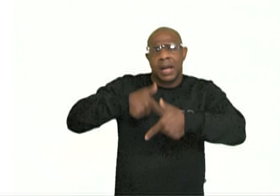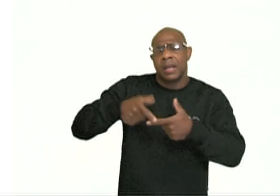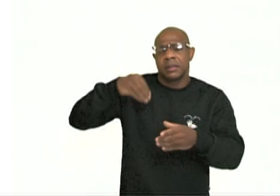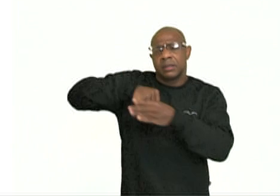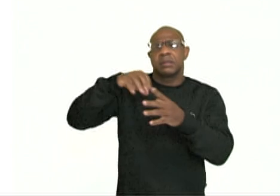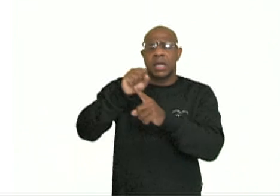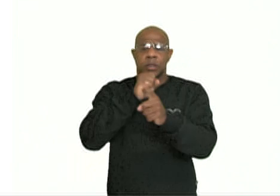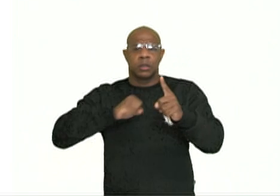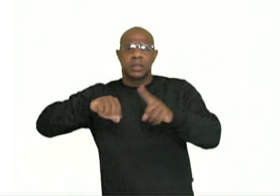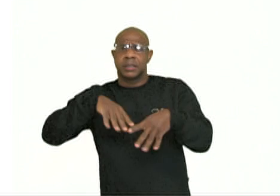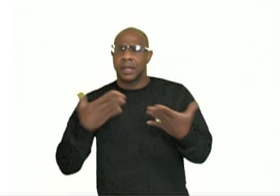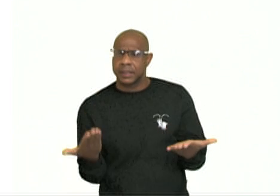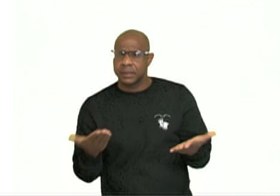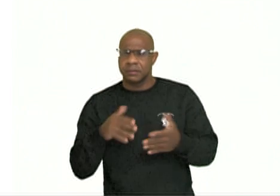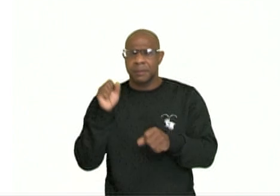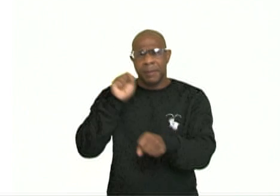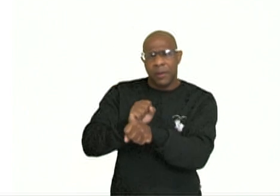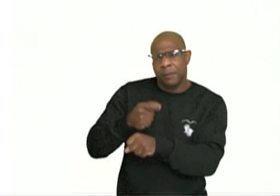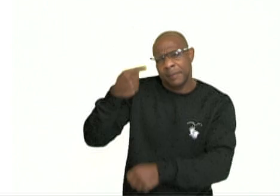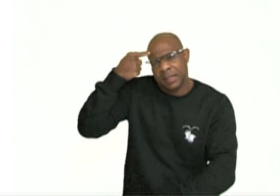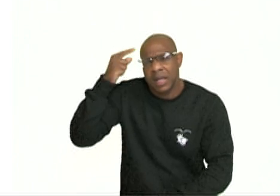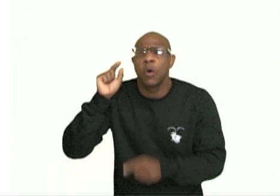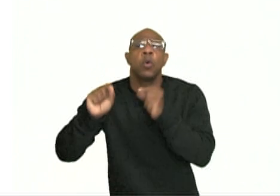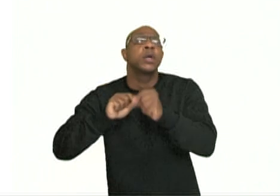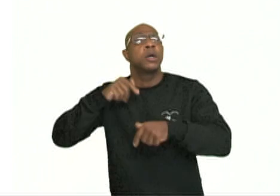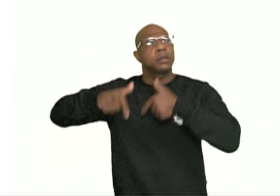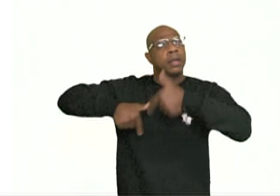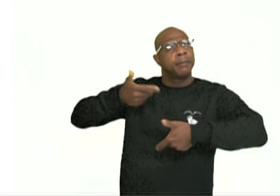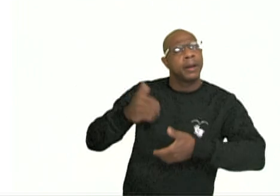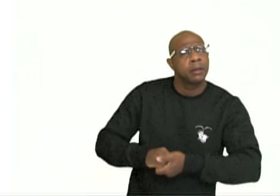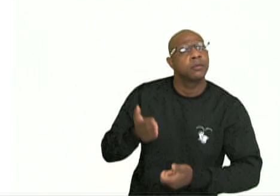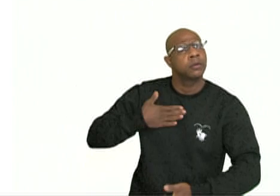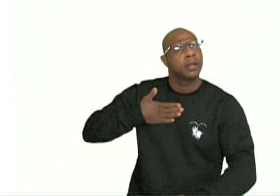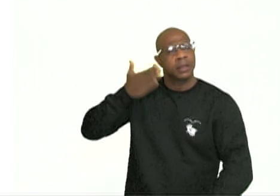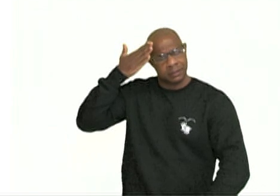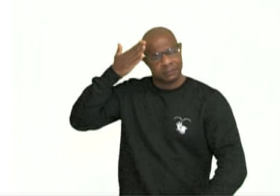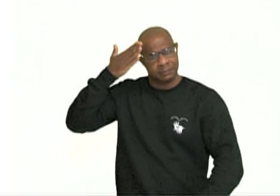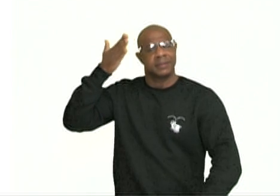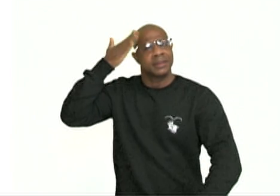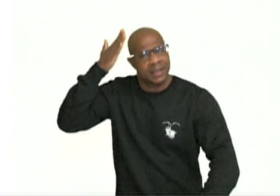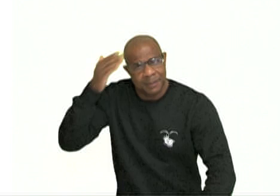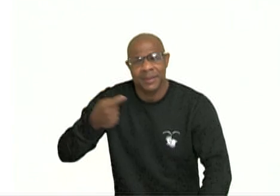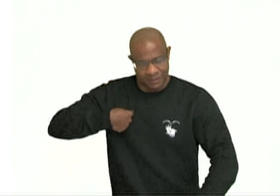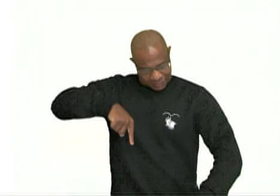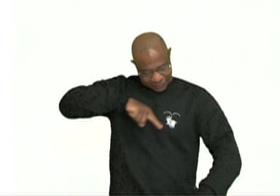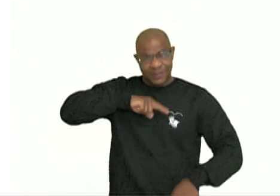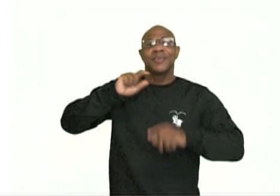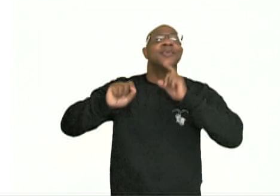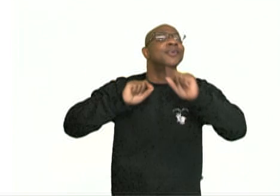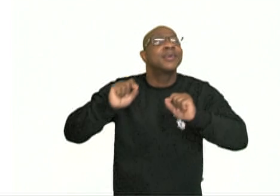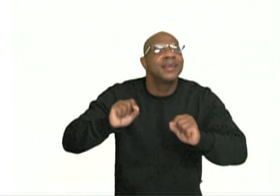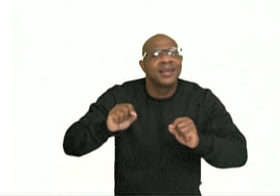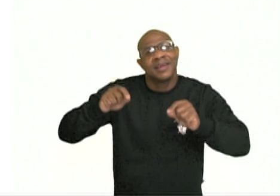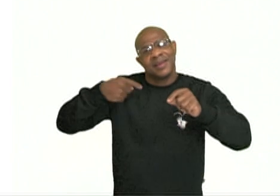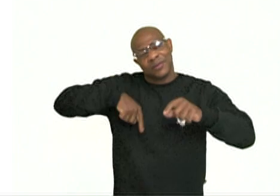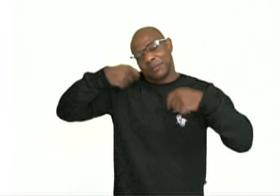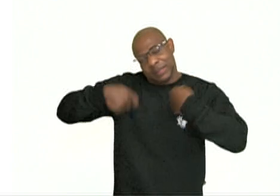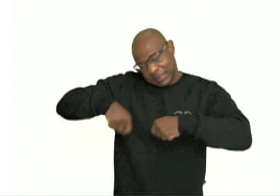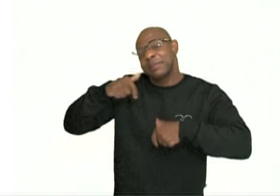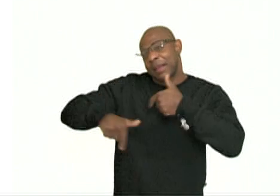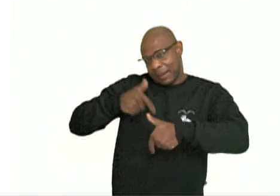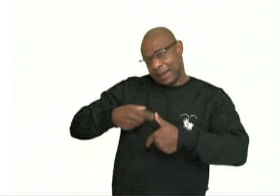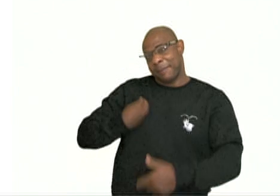sociedade? Então, vocês já pararam para pensar o que é o trabalho? Tipo, a gente sabe, né, que todo mundo precisa trabalhar para